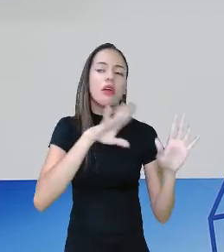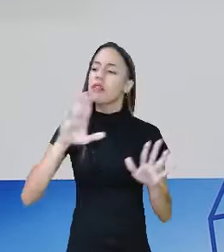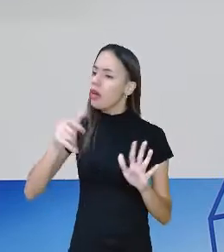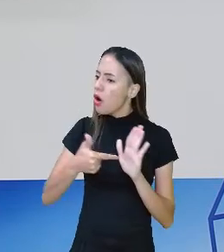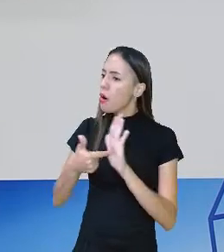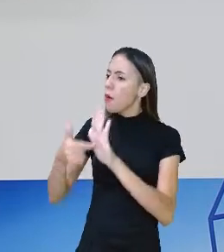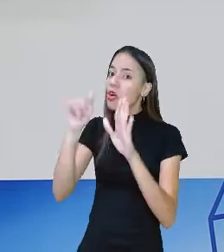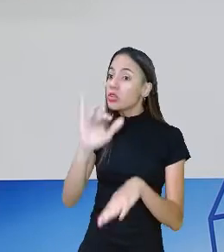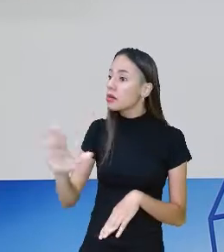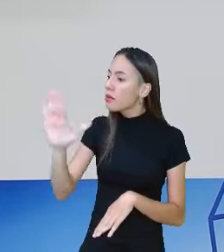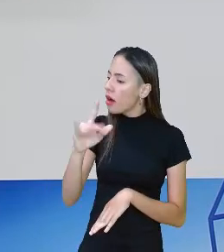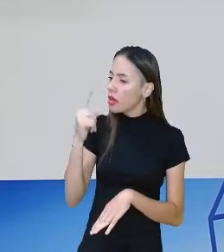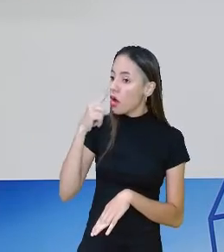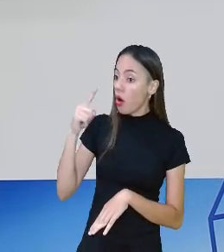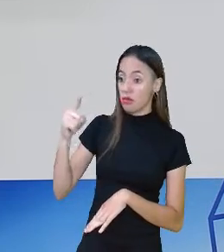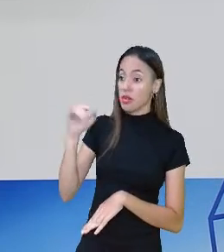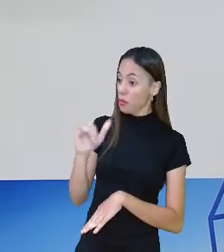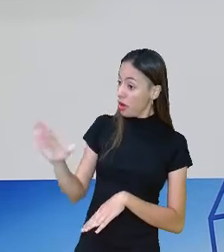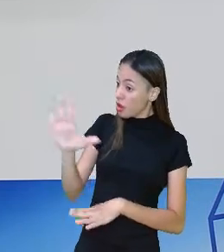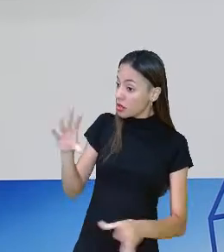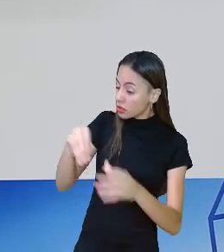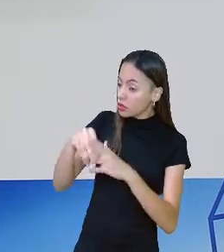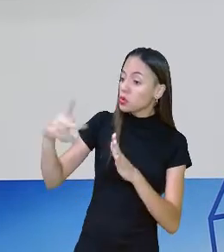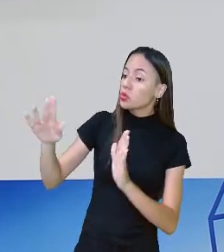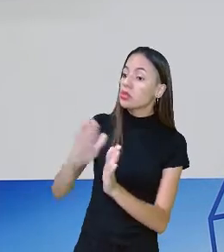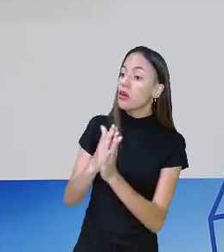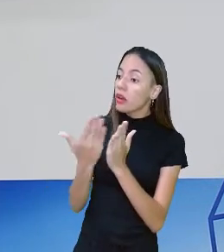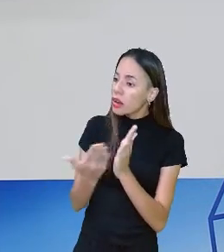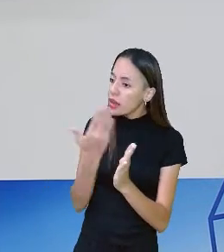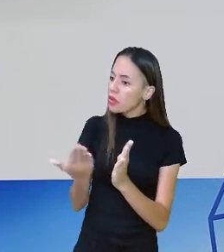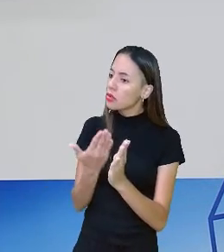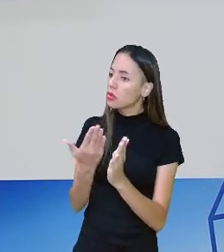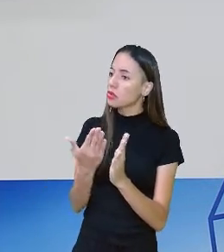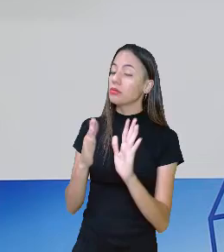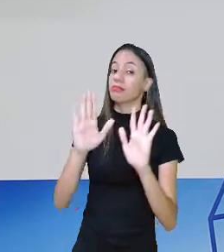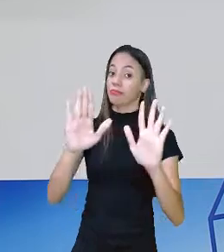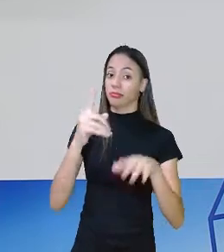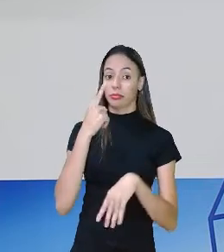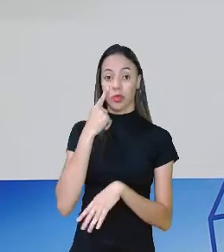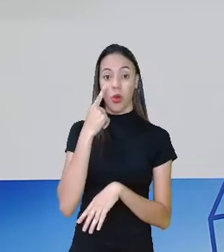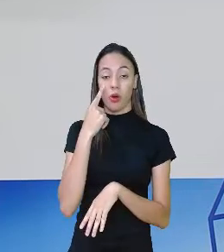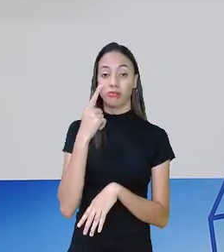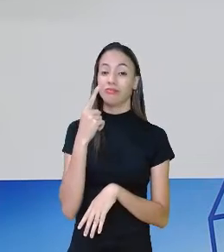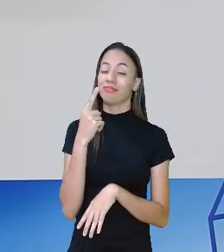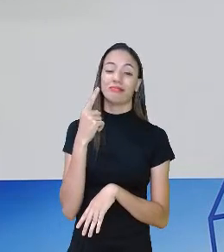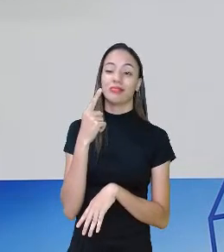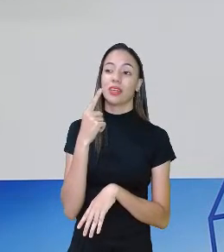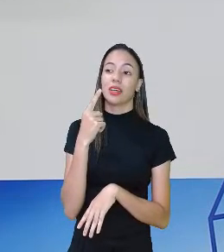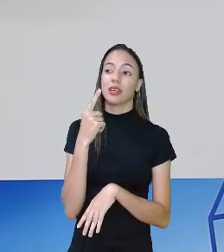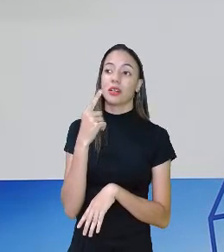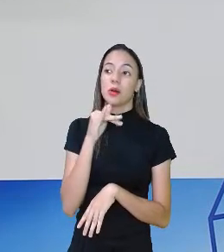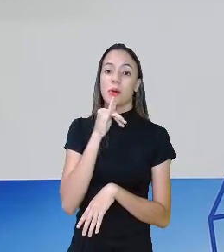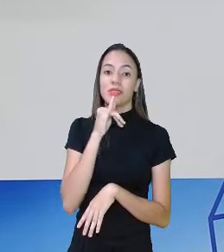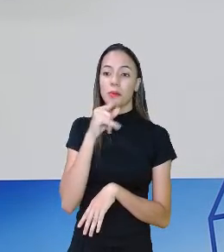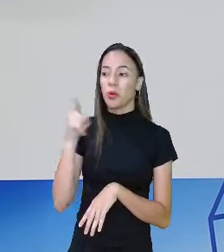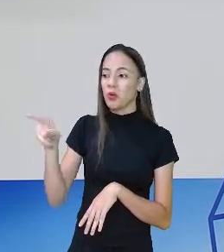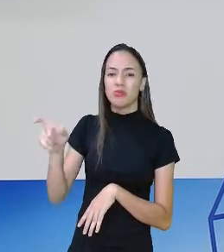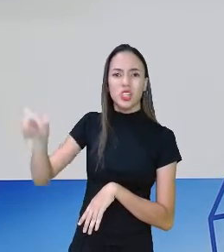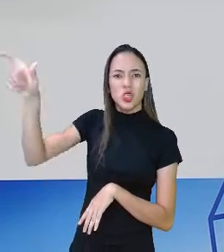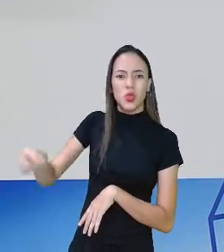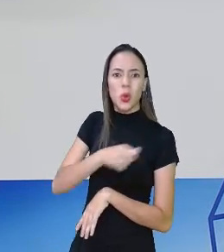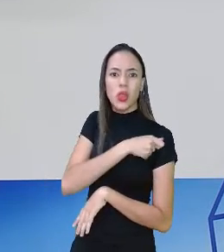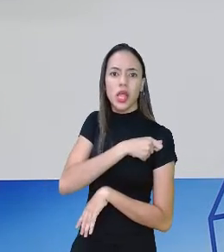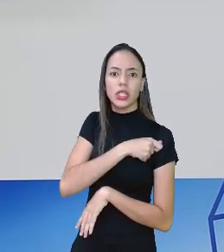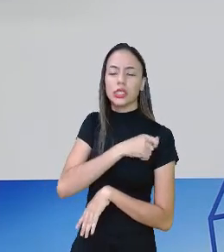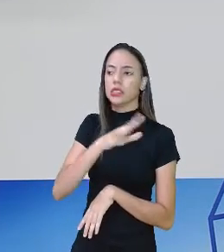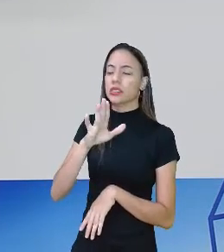imagens que tem no seu livro? Mas não é interessante e não incluir esse estudante,